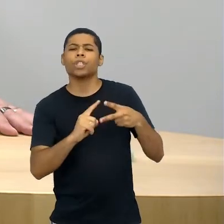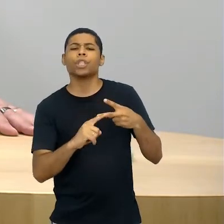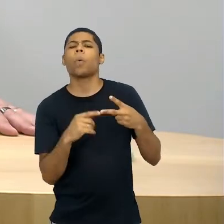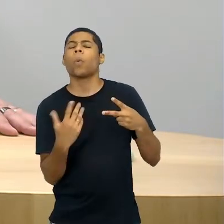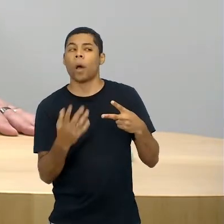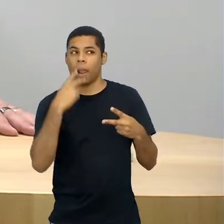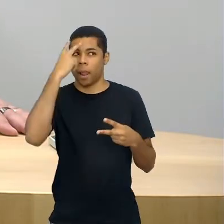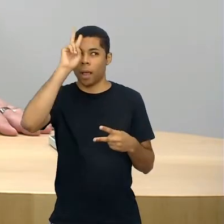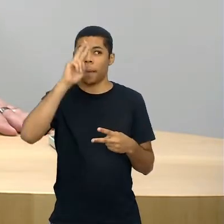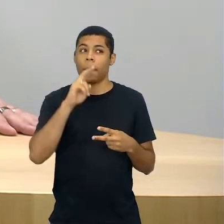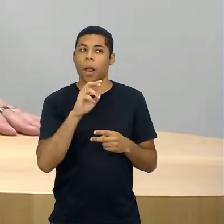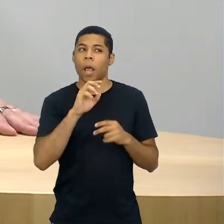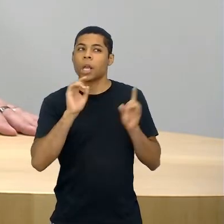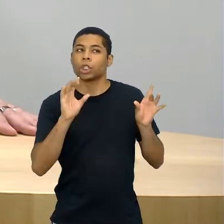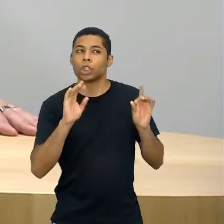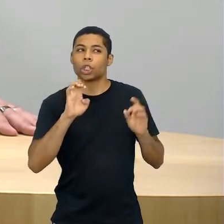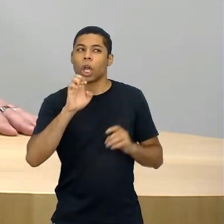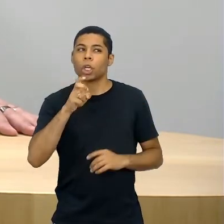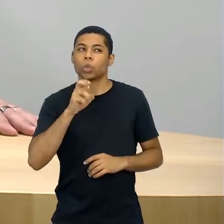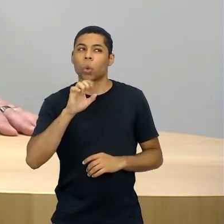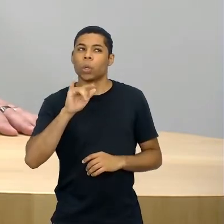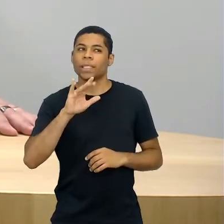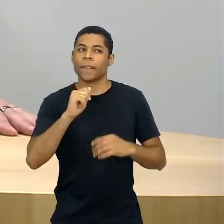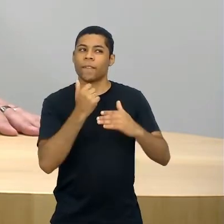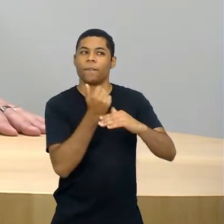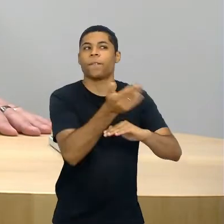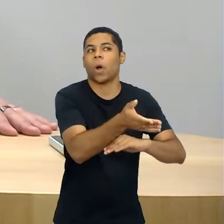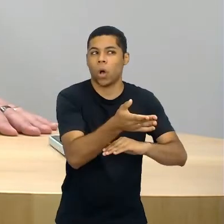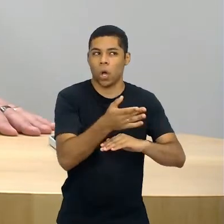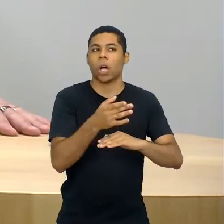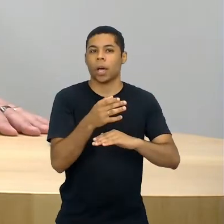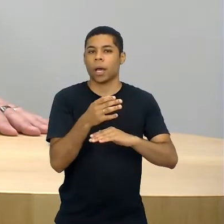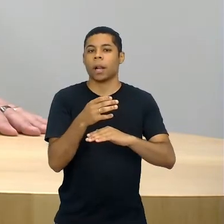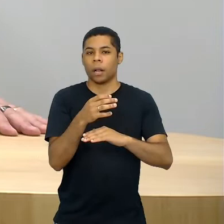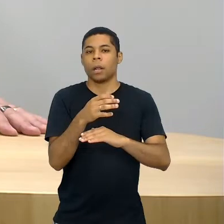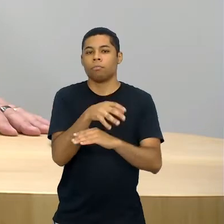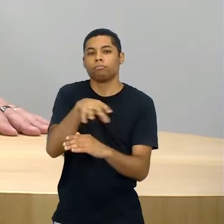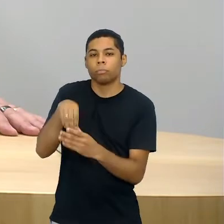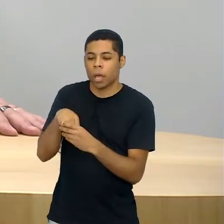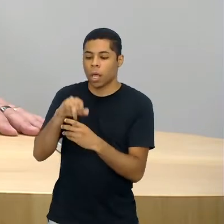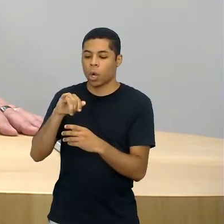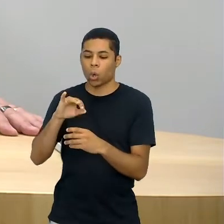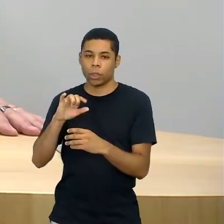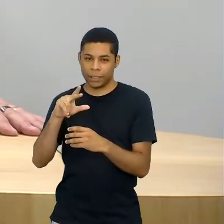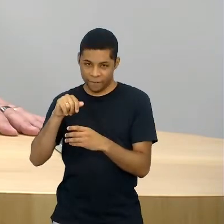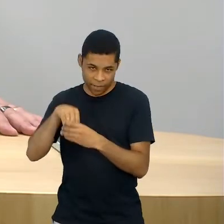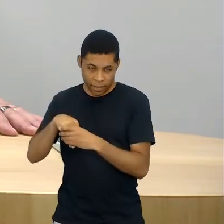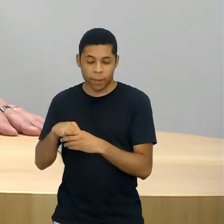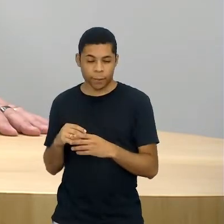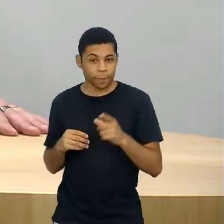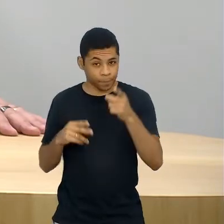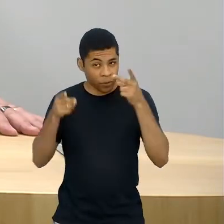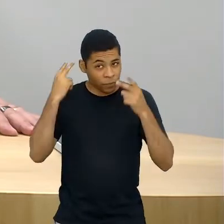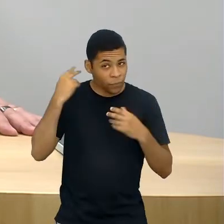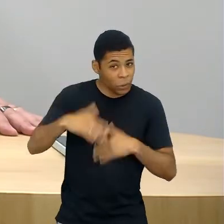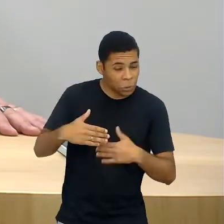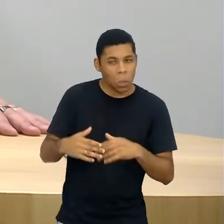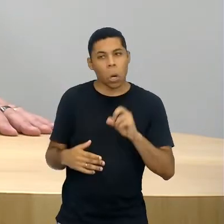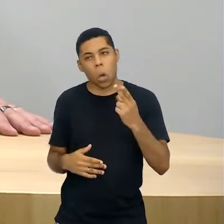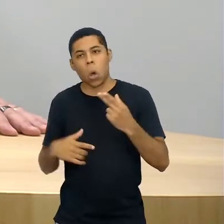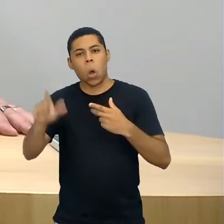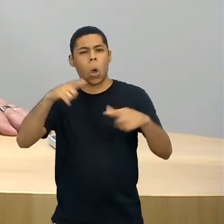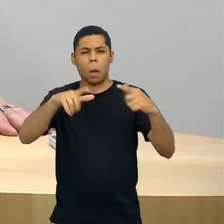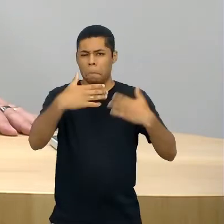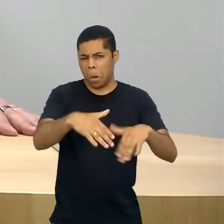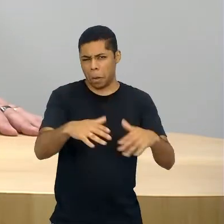nessa relação. É bom sempre estar relacionando palavras aí, principalmente quando você vai fazer aí um vestibular, algum outro tipo de prova